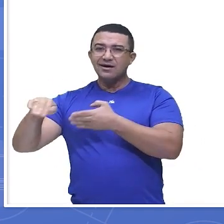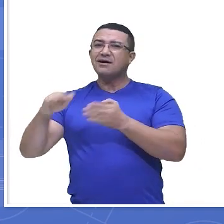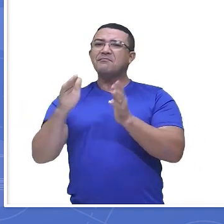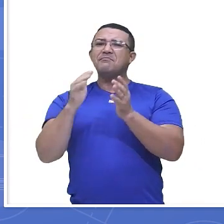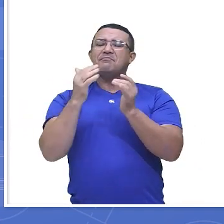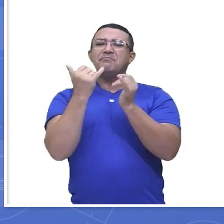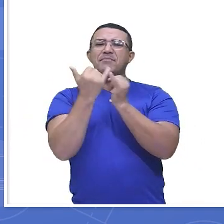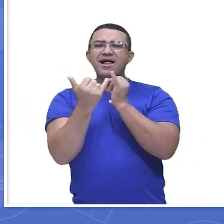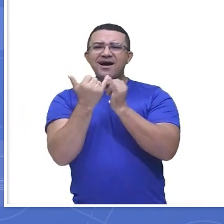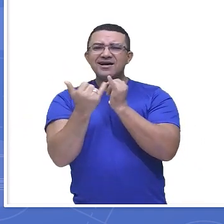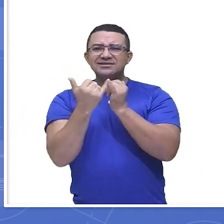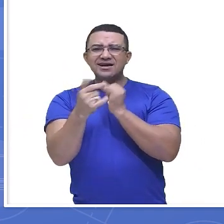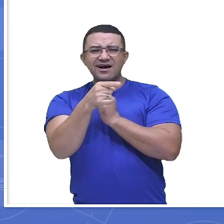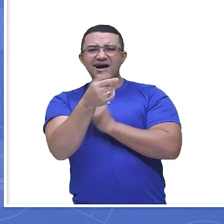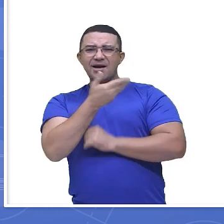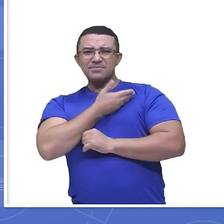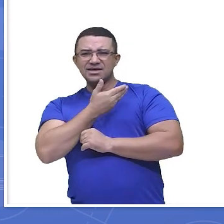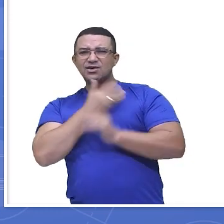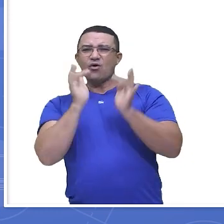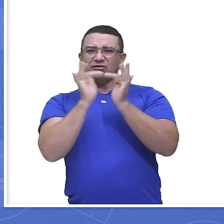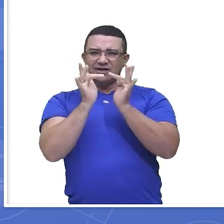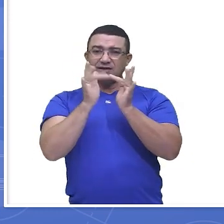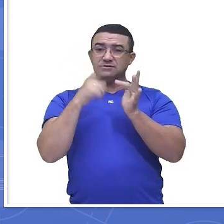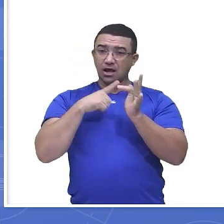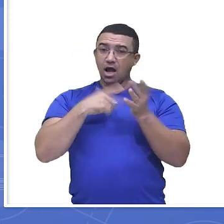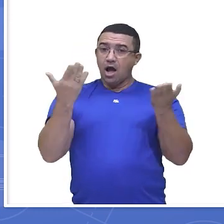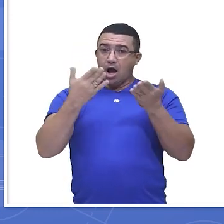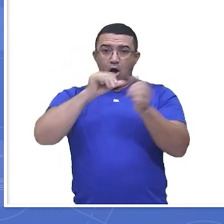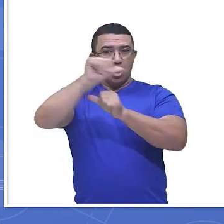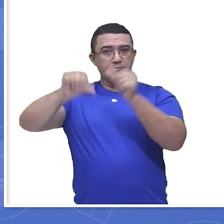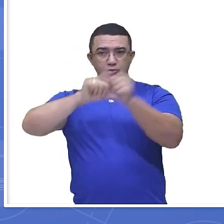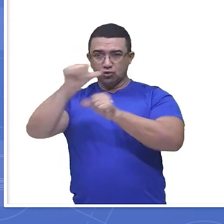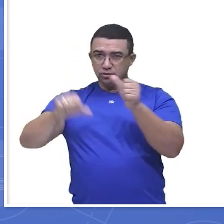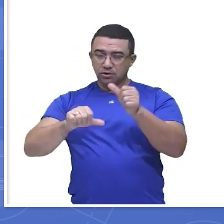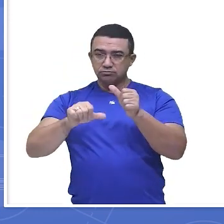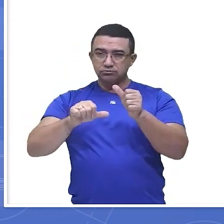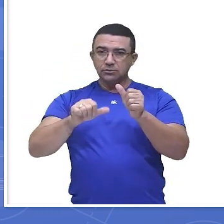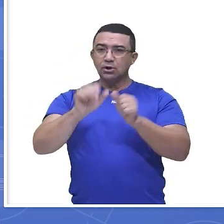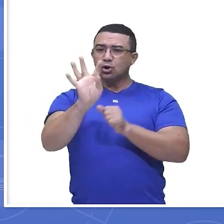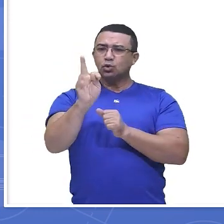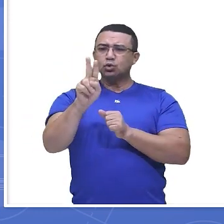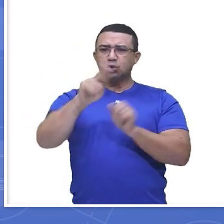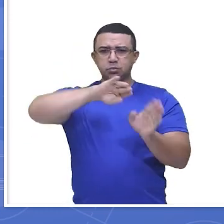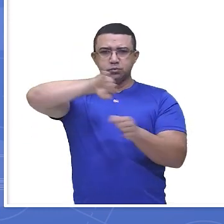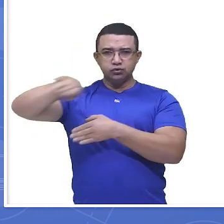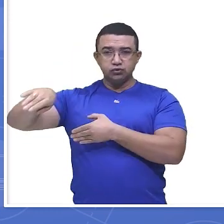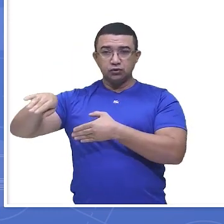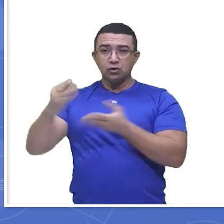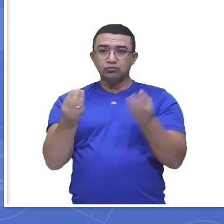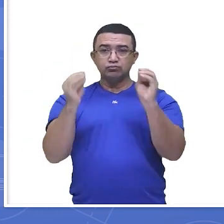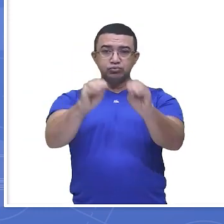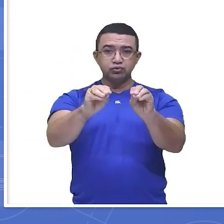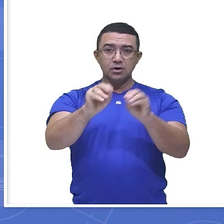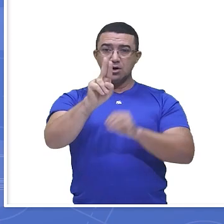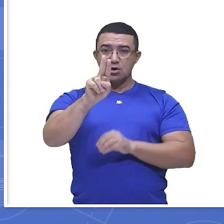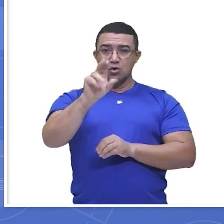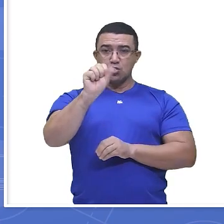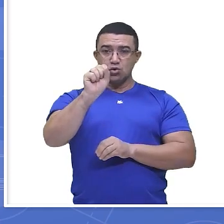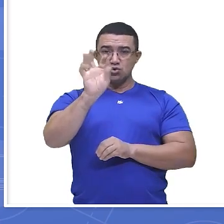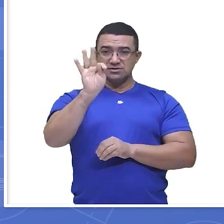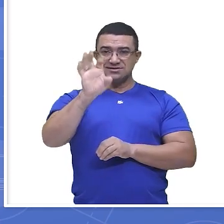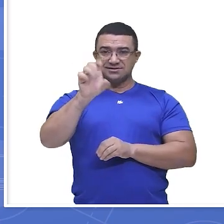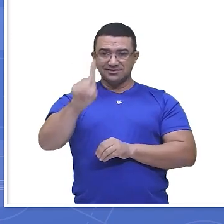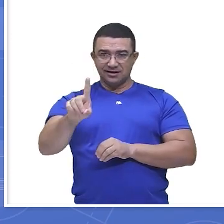vamos trabalhar agora com usted, que quer dizer o senhor, a senhora, ou seja, dá uma ideia de distância, de hierarquia,